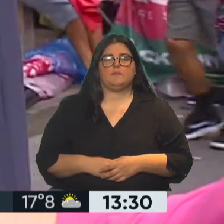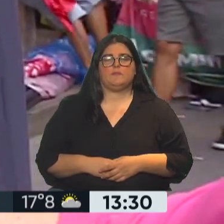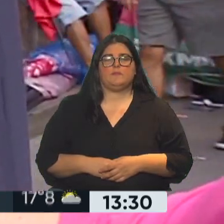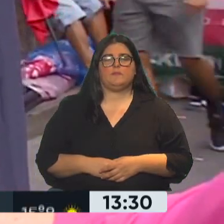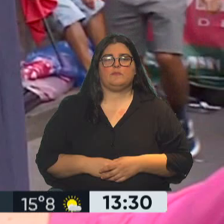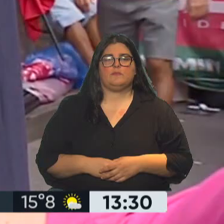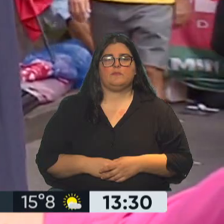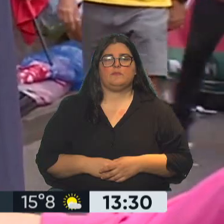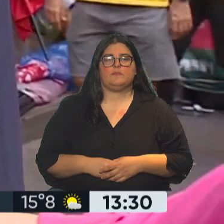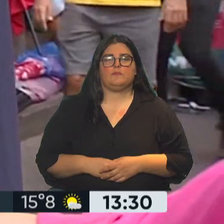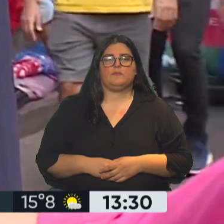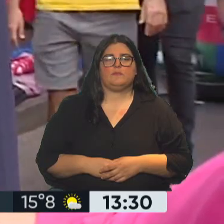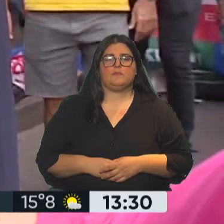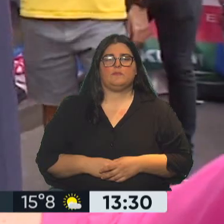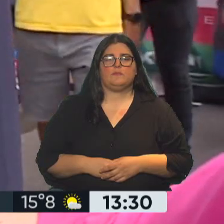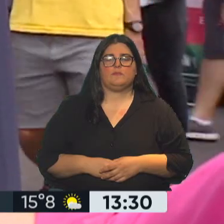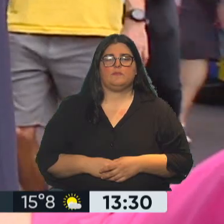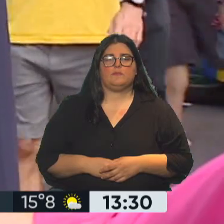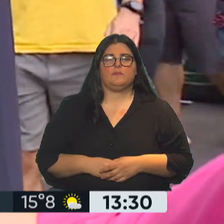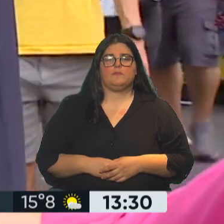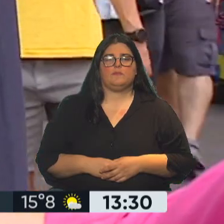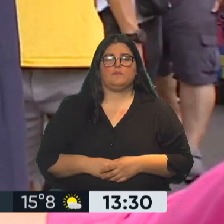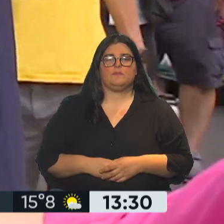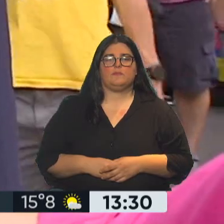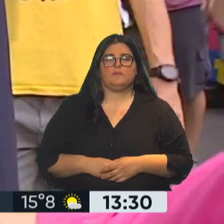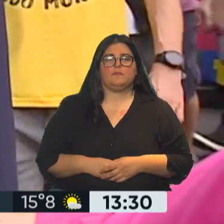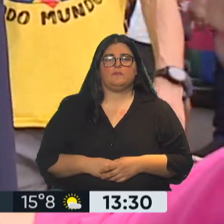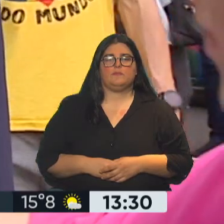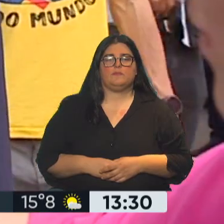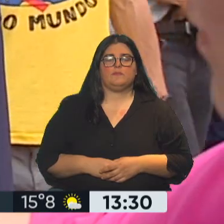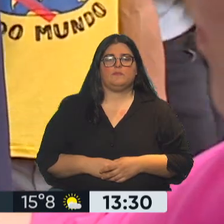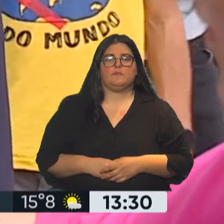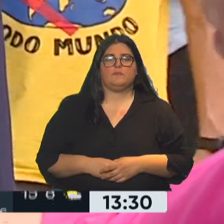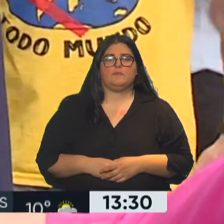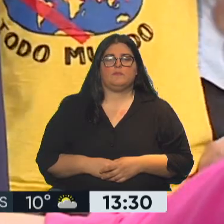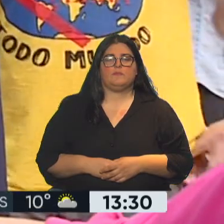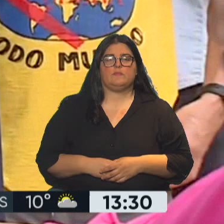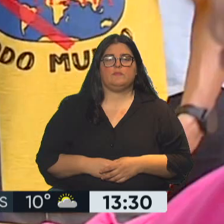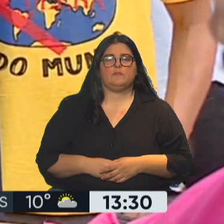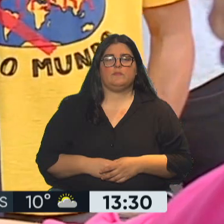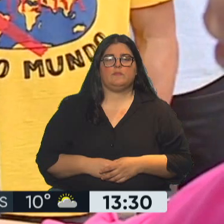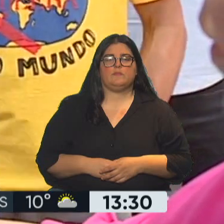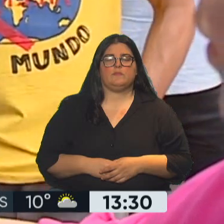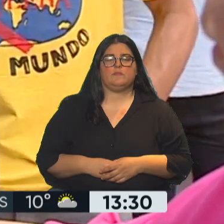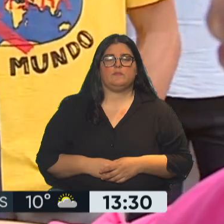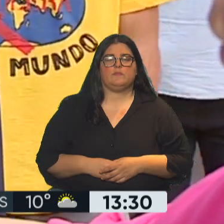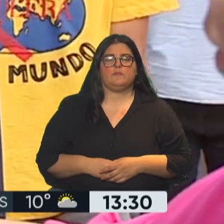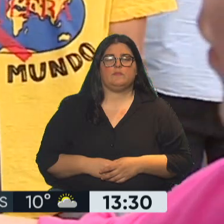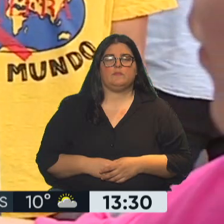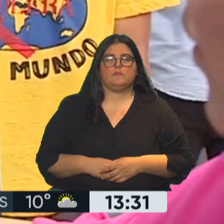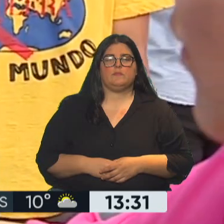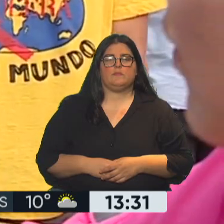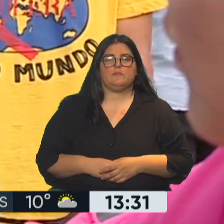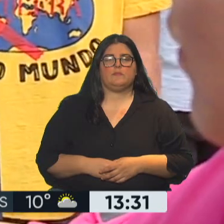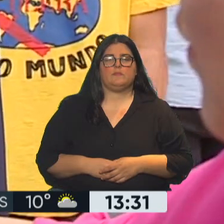lado agora virando, né, o voto nesse último minuto. Então estamos muito confiantes que o Lula vai ganhar nesse segundo turno,